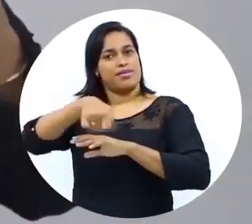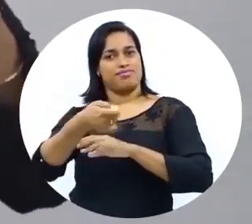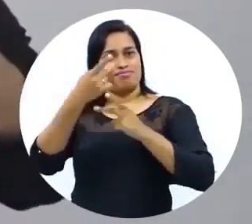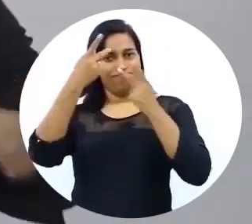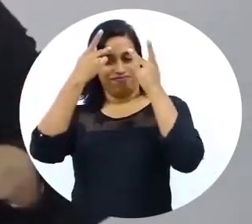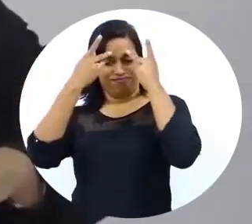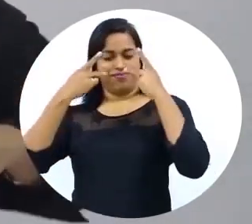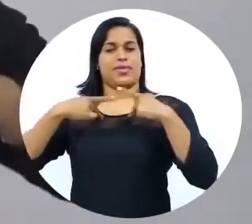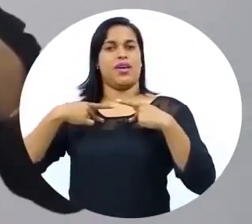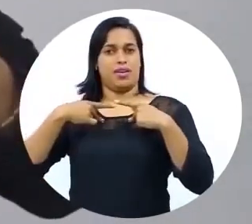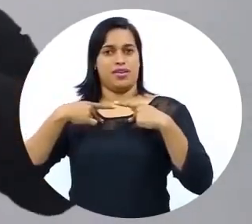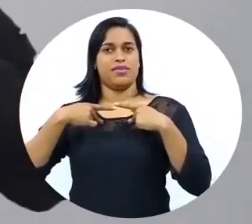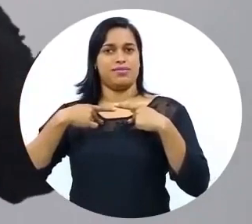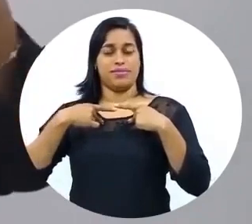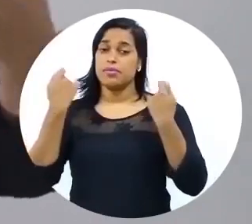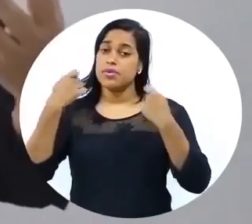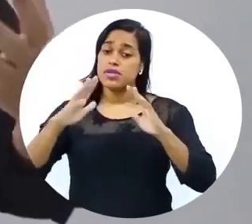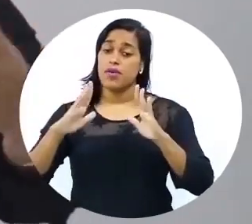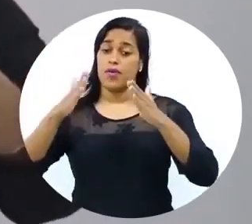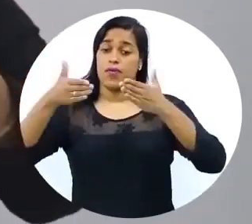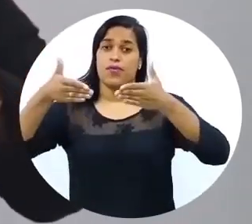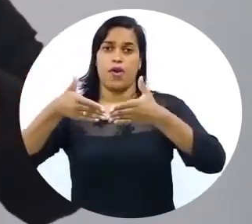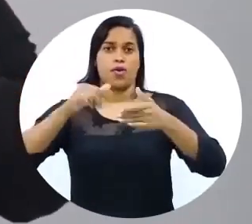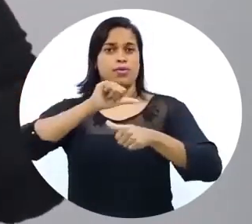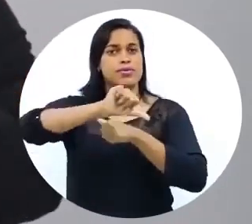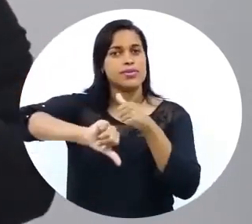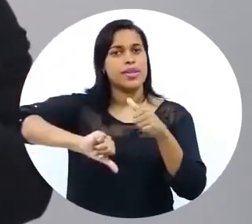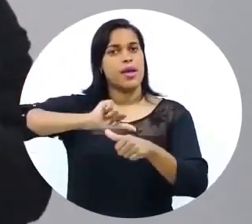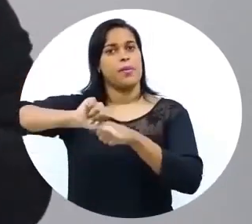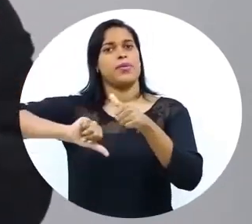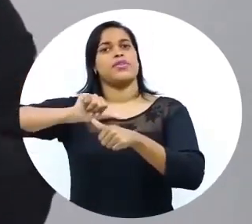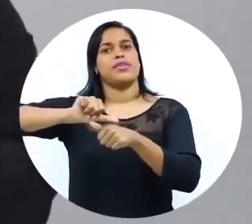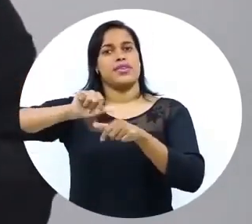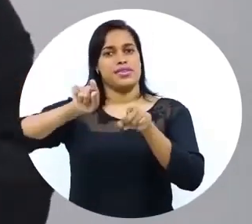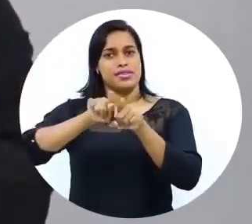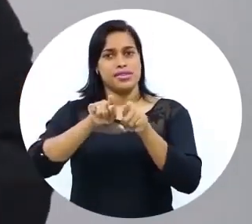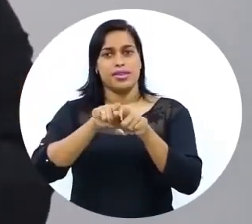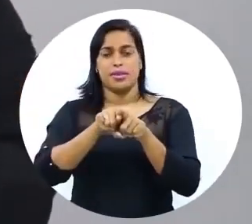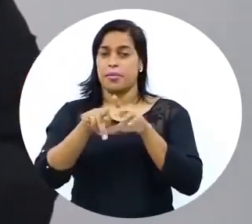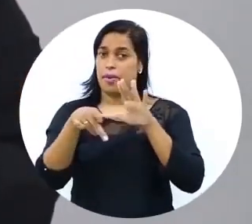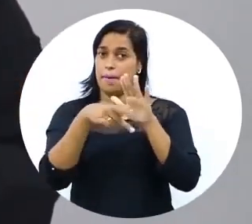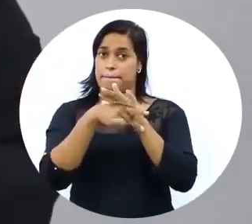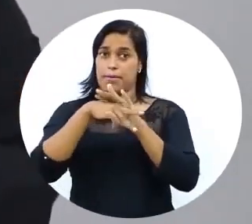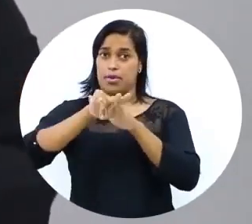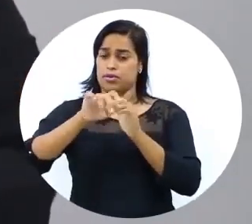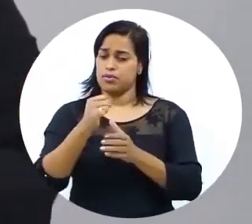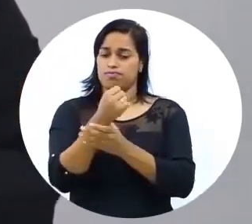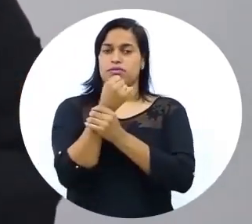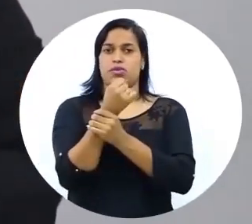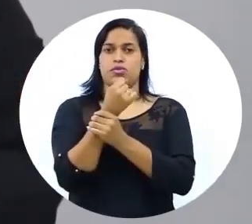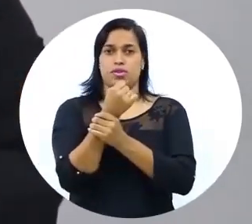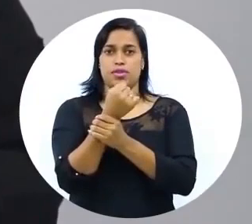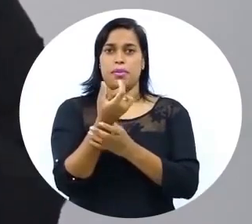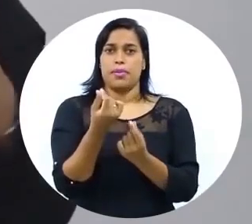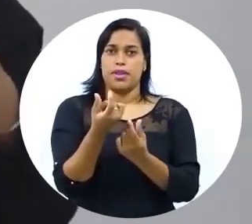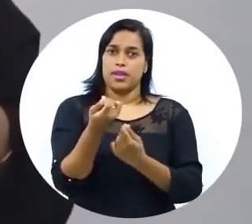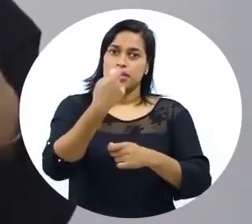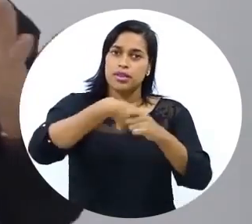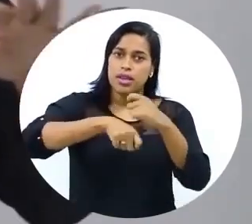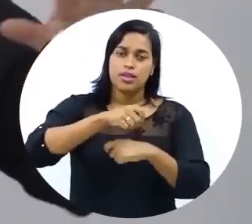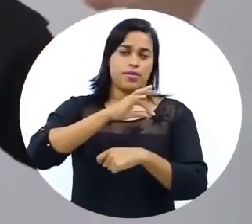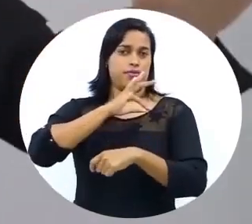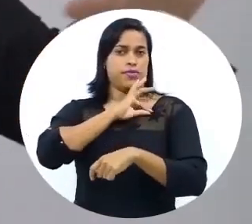está preparado para a mudança, ter esse foco em ter a tua sustentabilidade